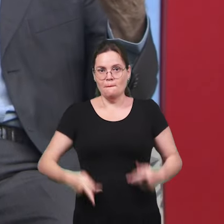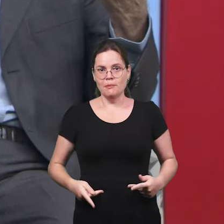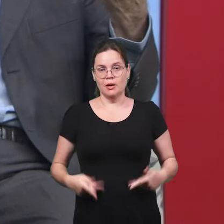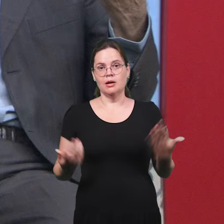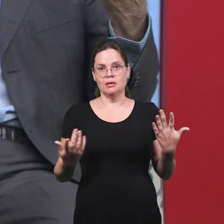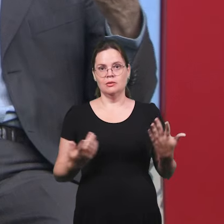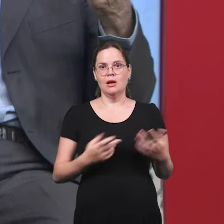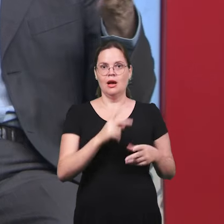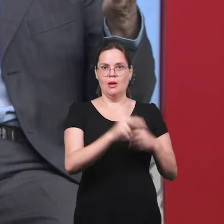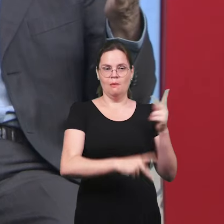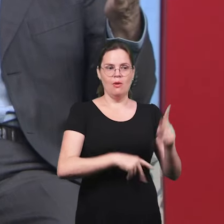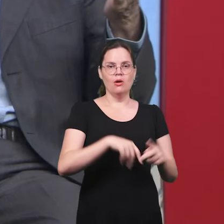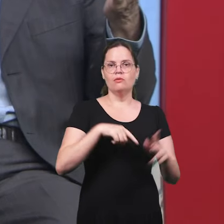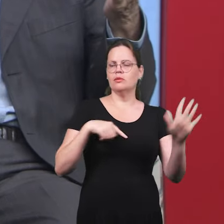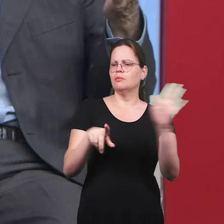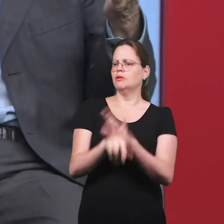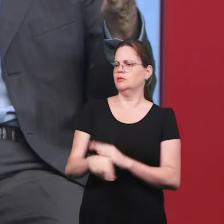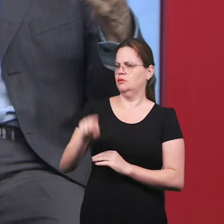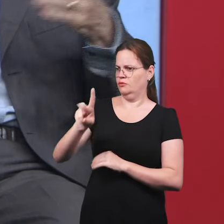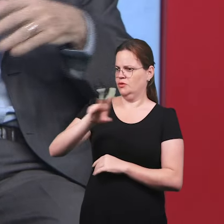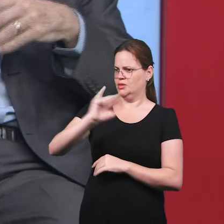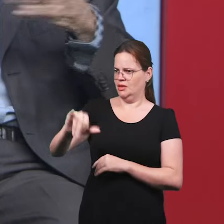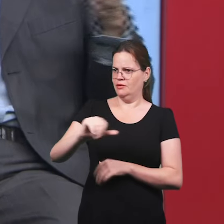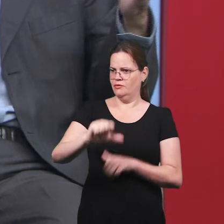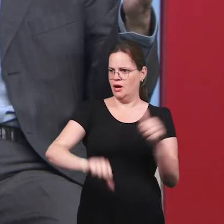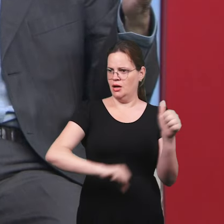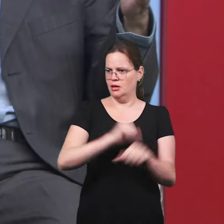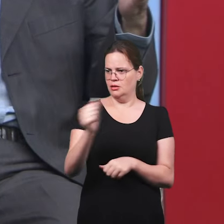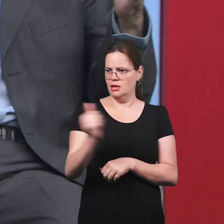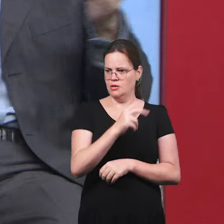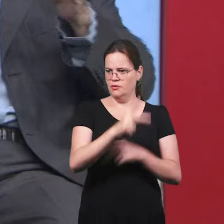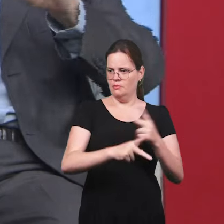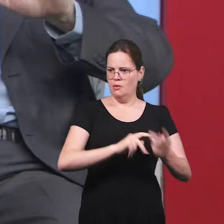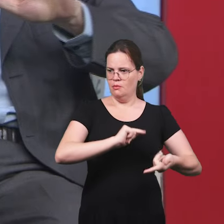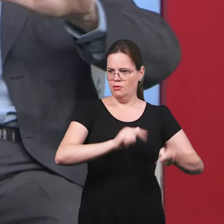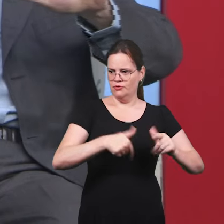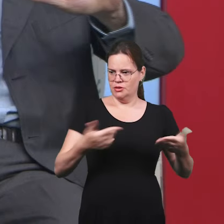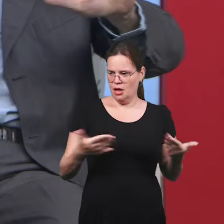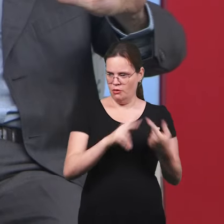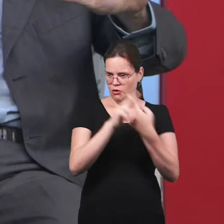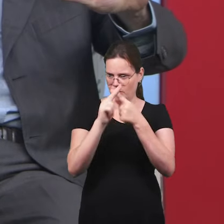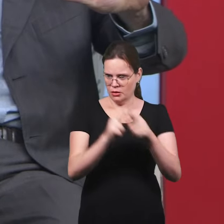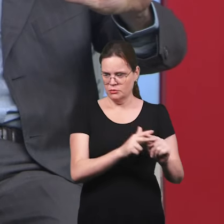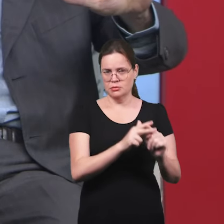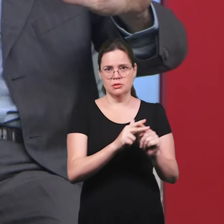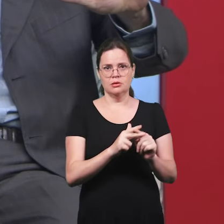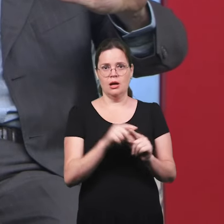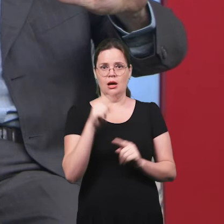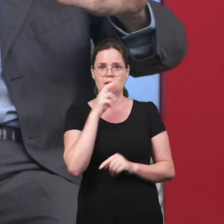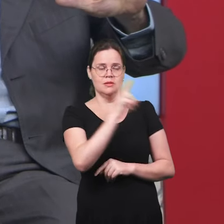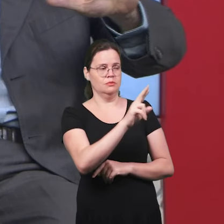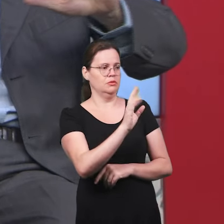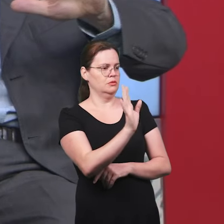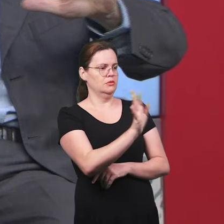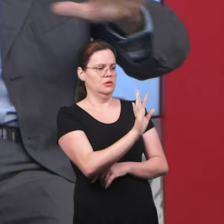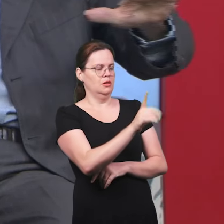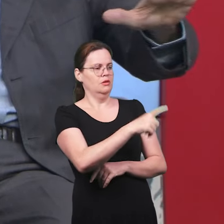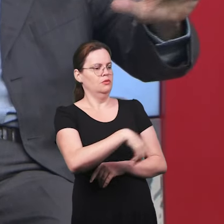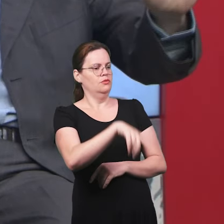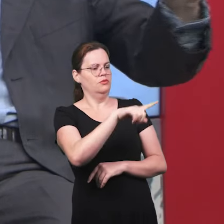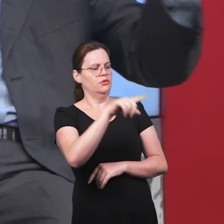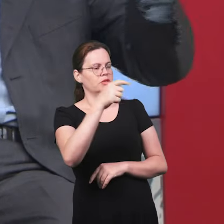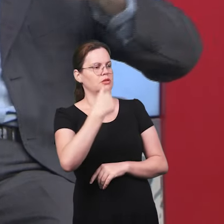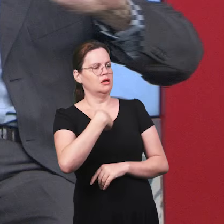tu restaurarás neste tempo Israel? Pessoal, não compete a vocês conhecer